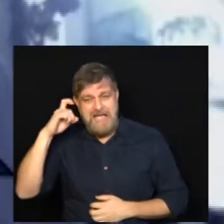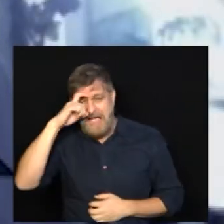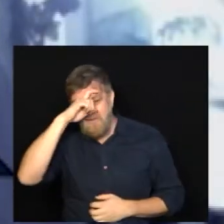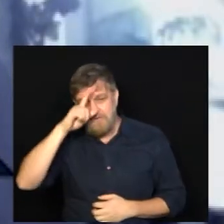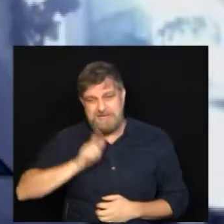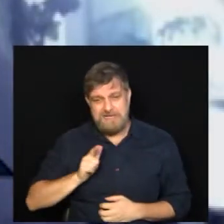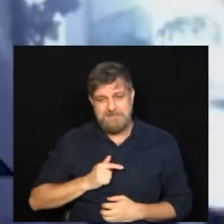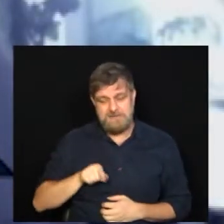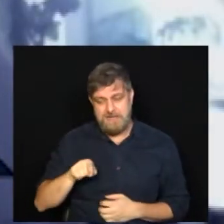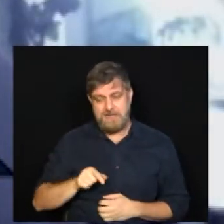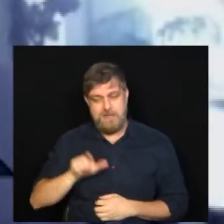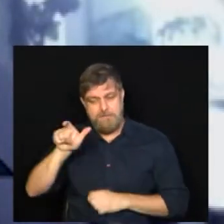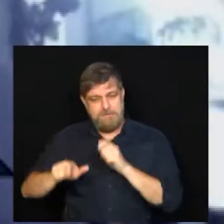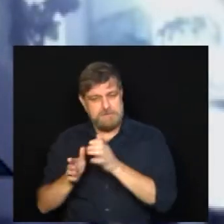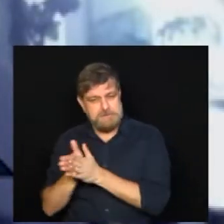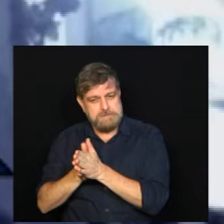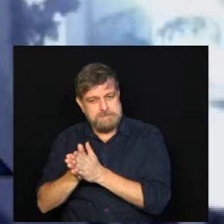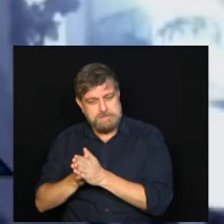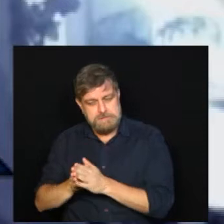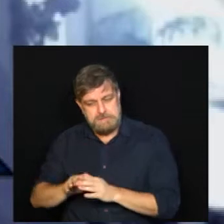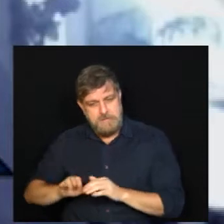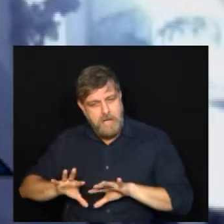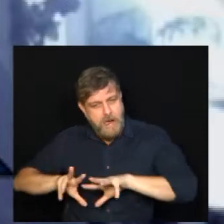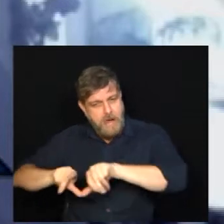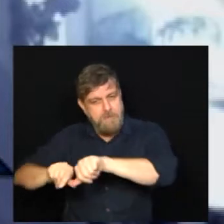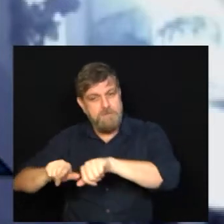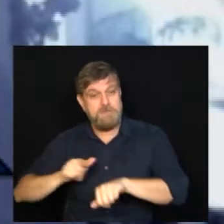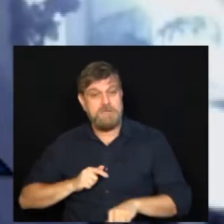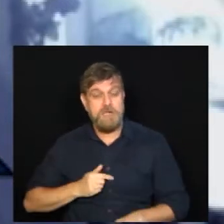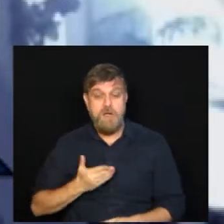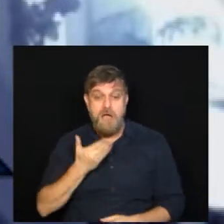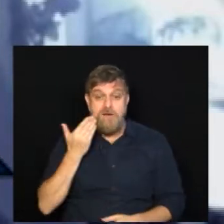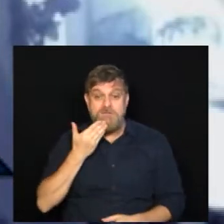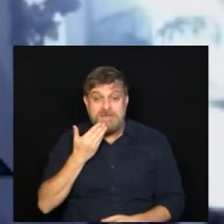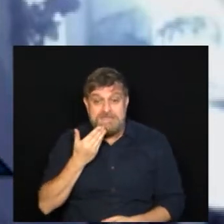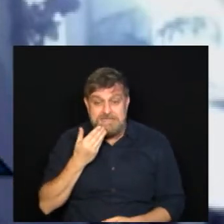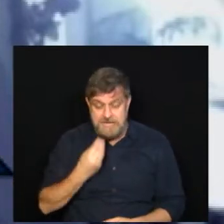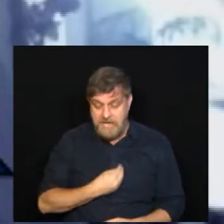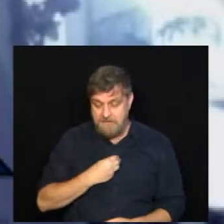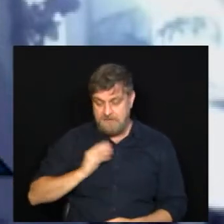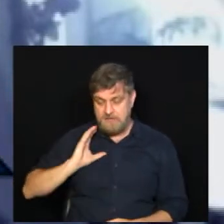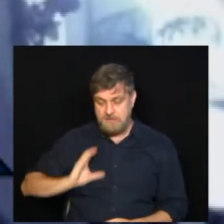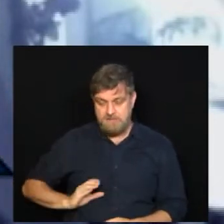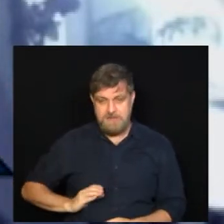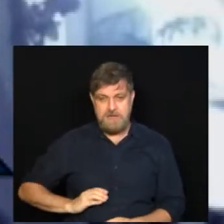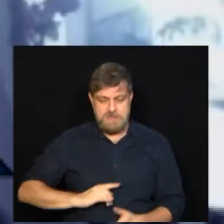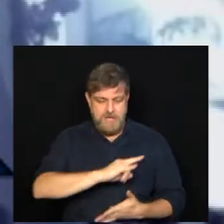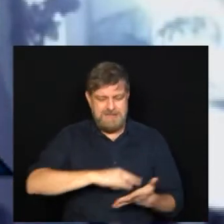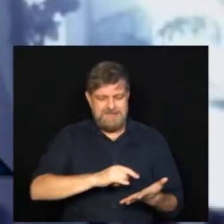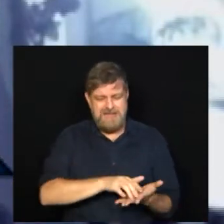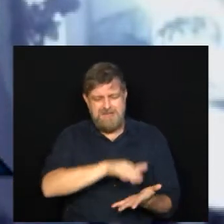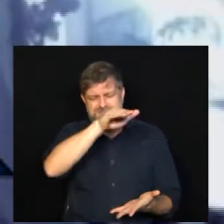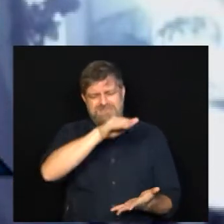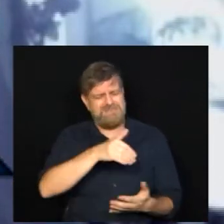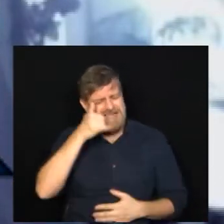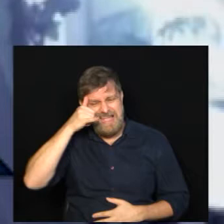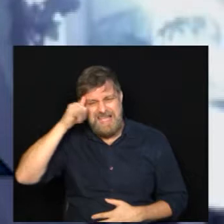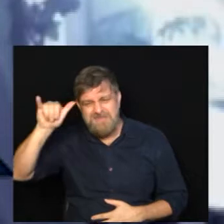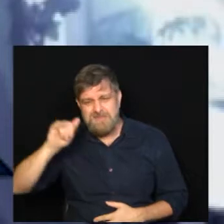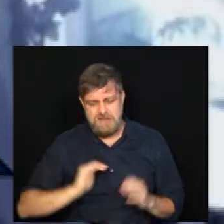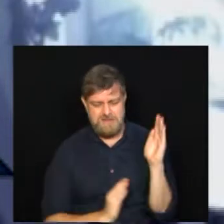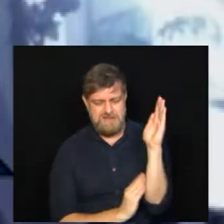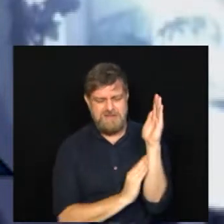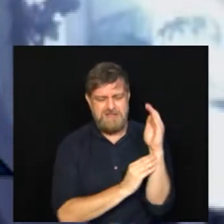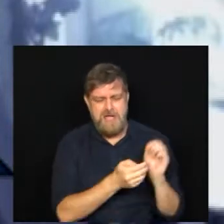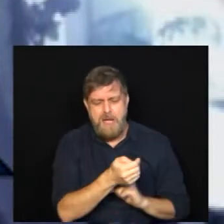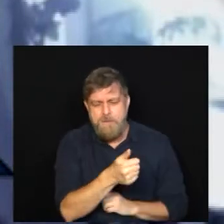vender facilidade. Então é muito importante a gente facilitar a vida do cidadão, desburocratizar a máquina em todos os